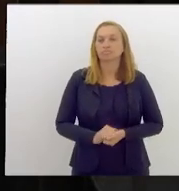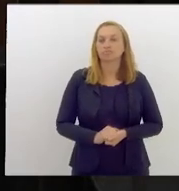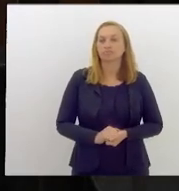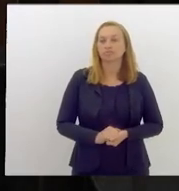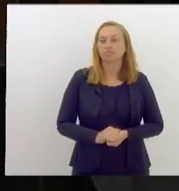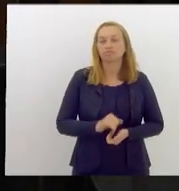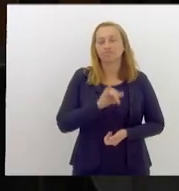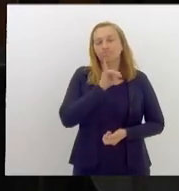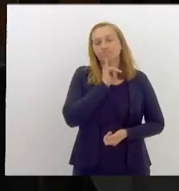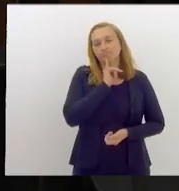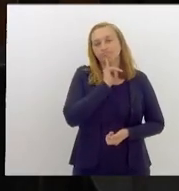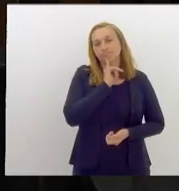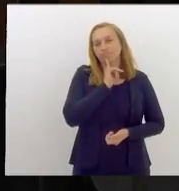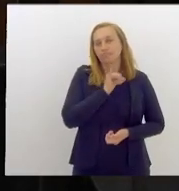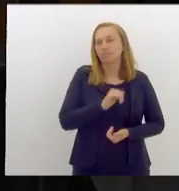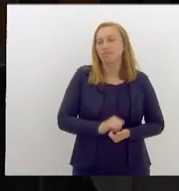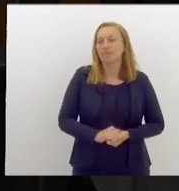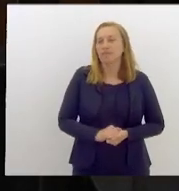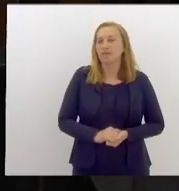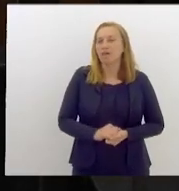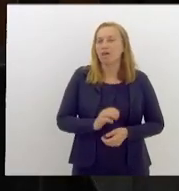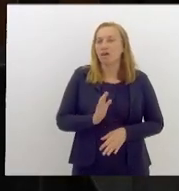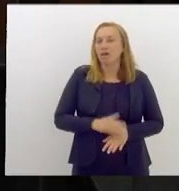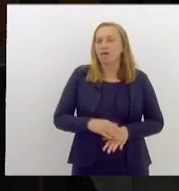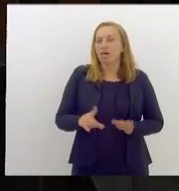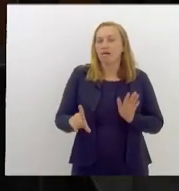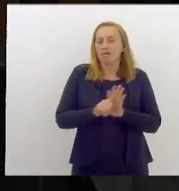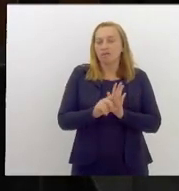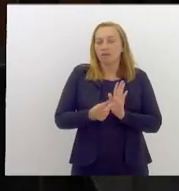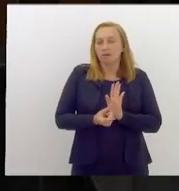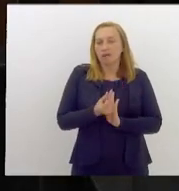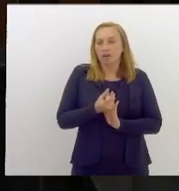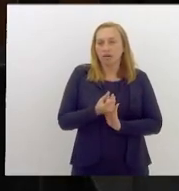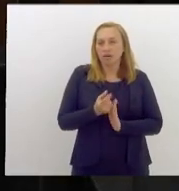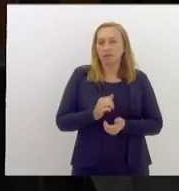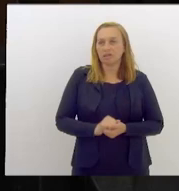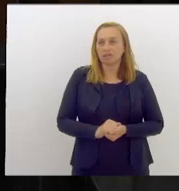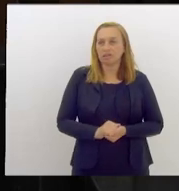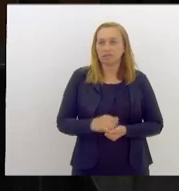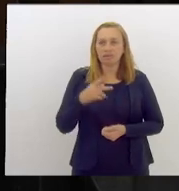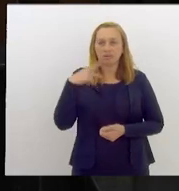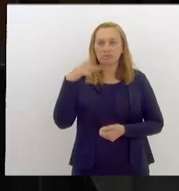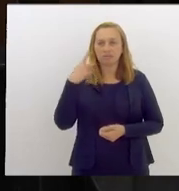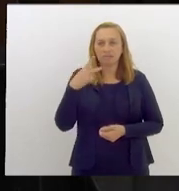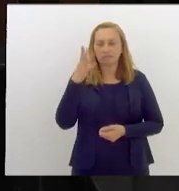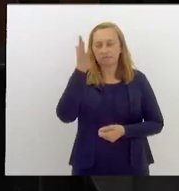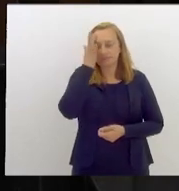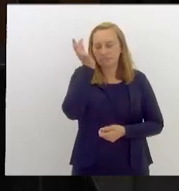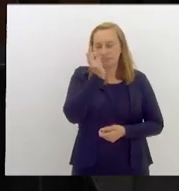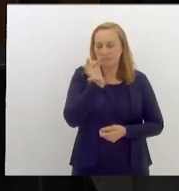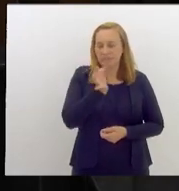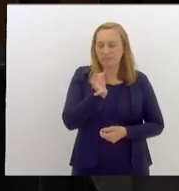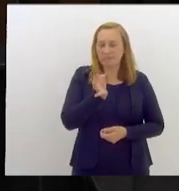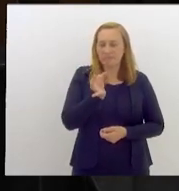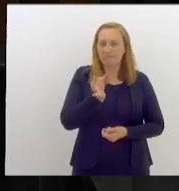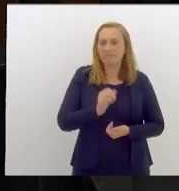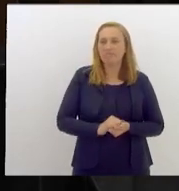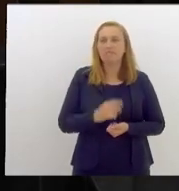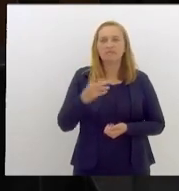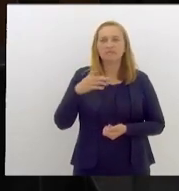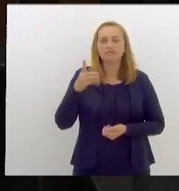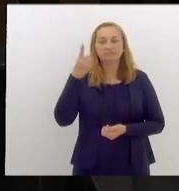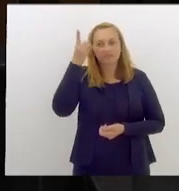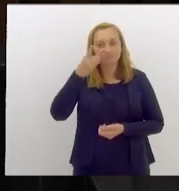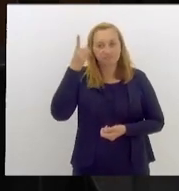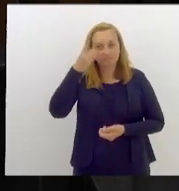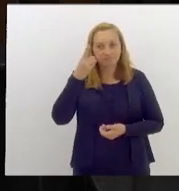e Infelizmente essa é mais uma lei orçamentária onde esse Parlamento não entendeu que os deputados